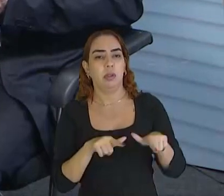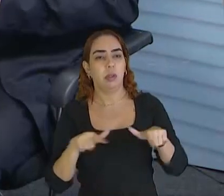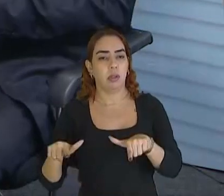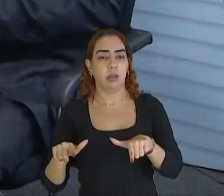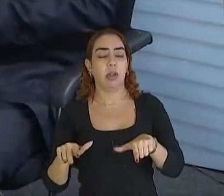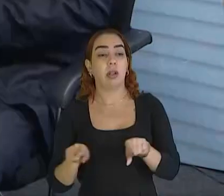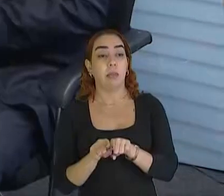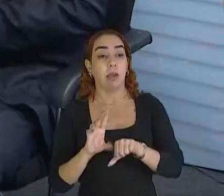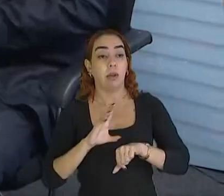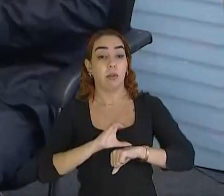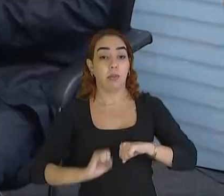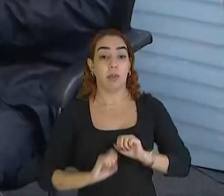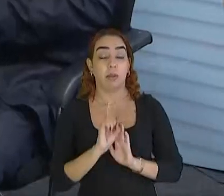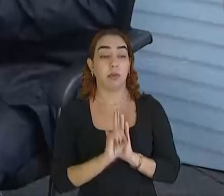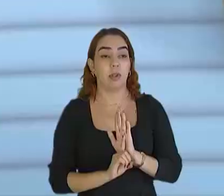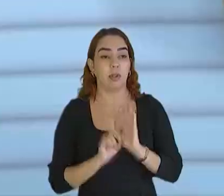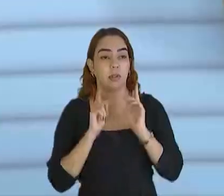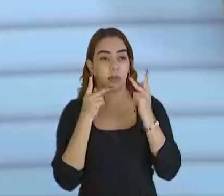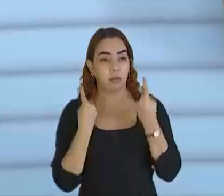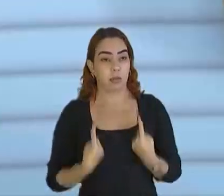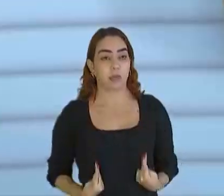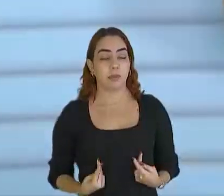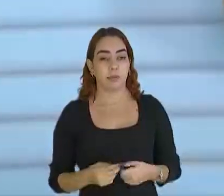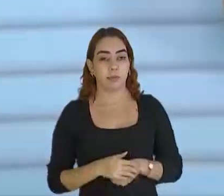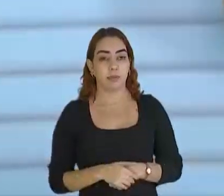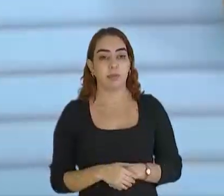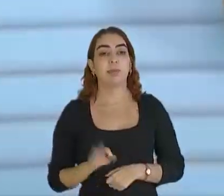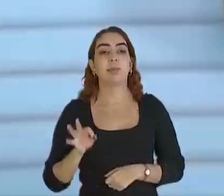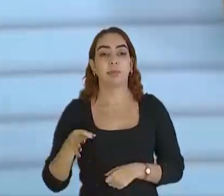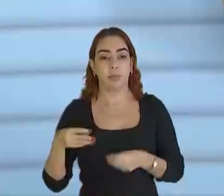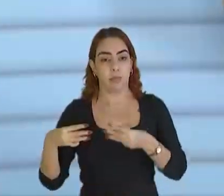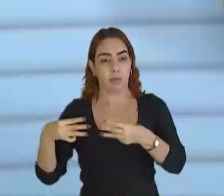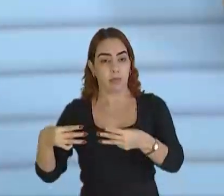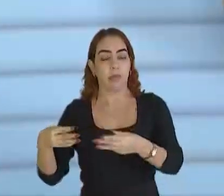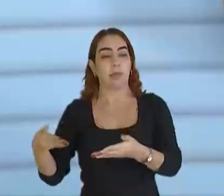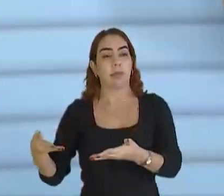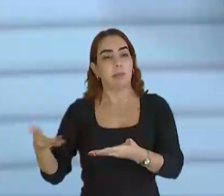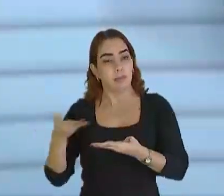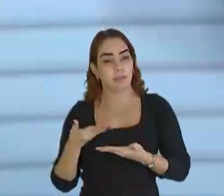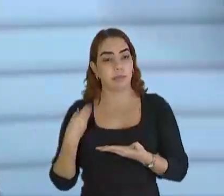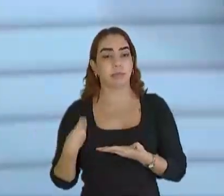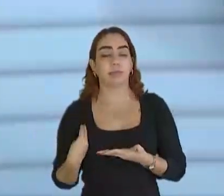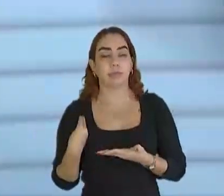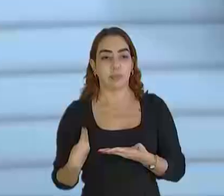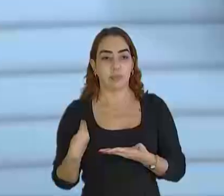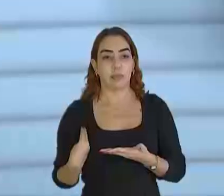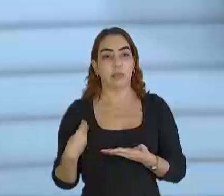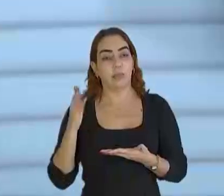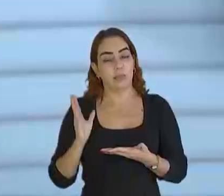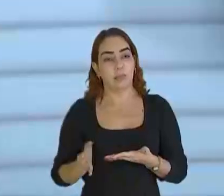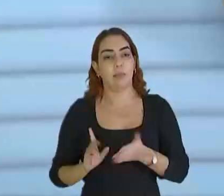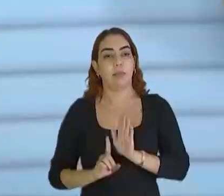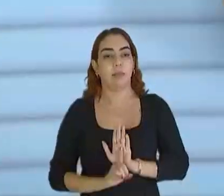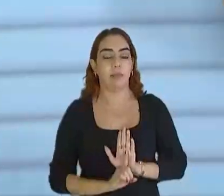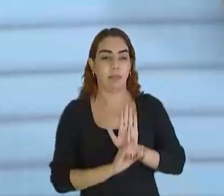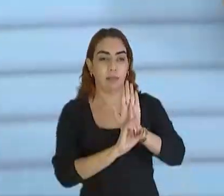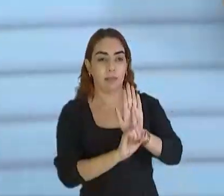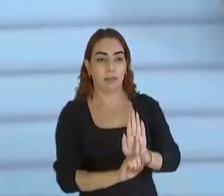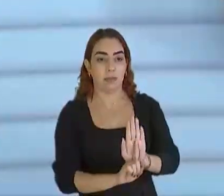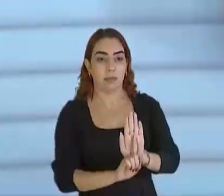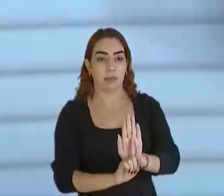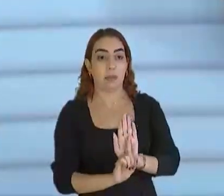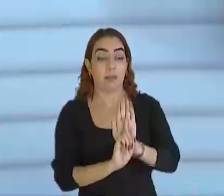da Comissão de Direitos Humanos. Isso, hoje o ministro veio, nós fizemos a apresentação do